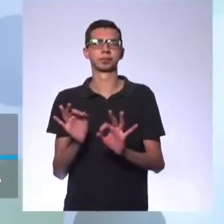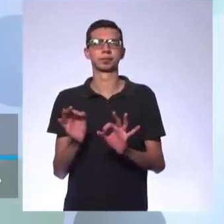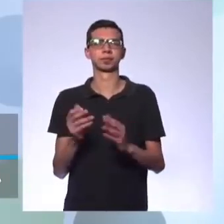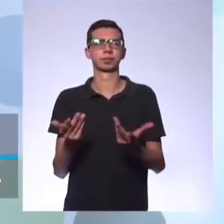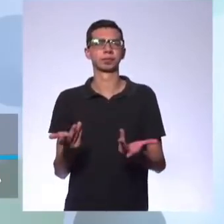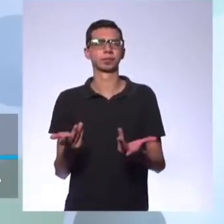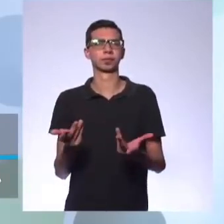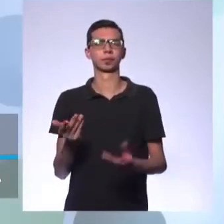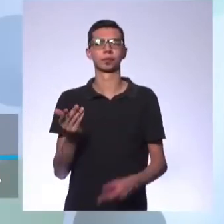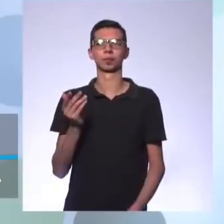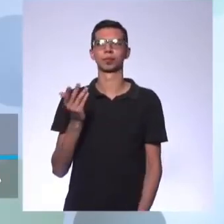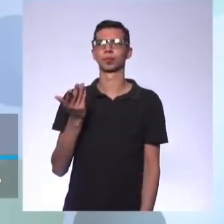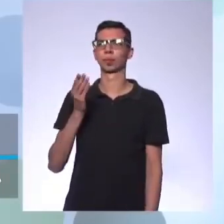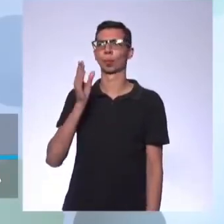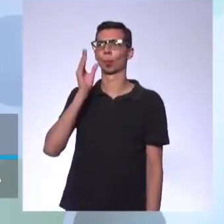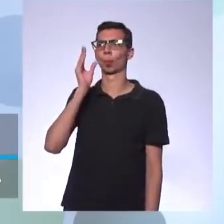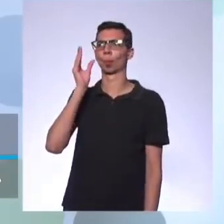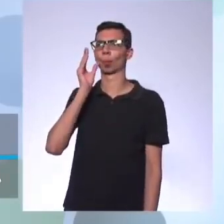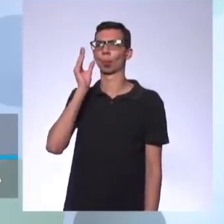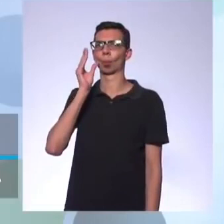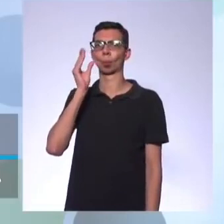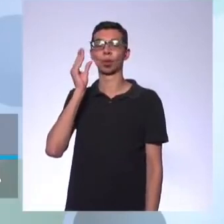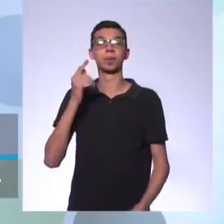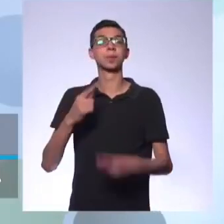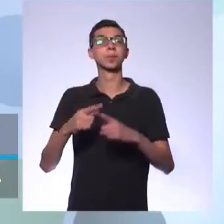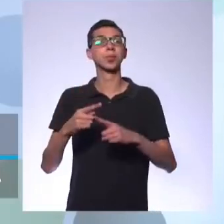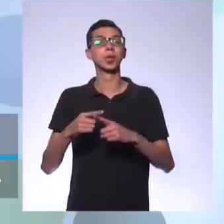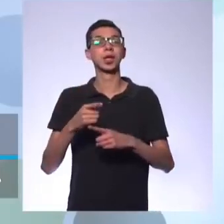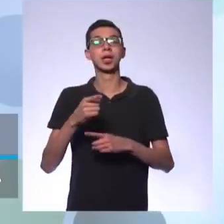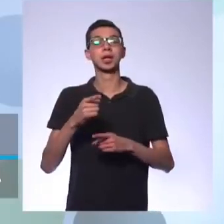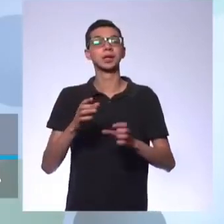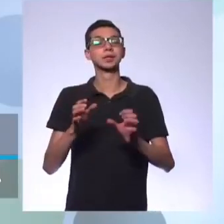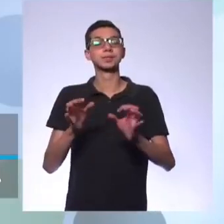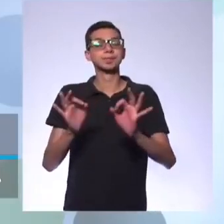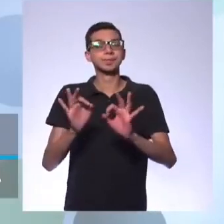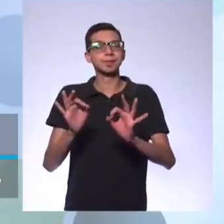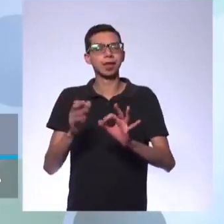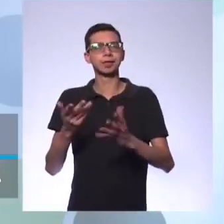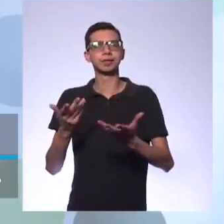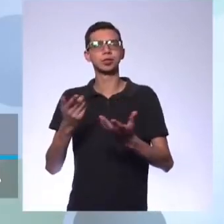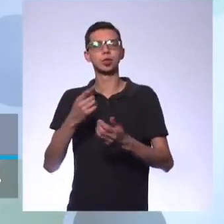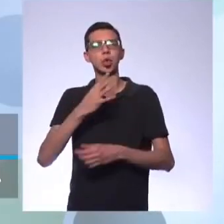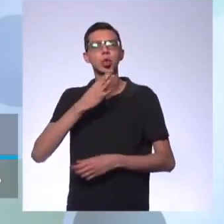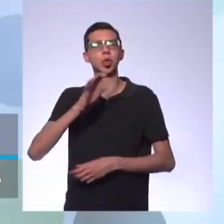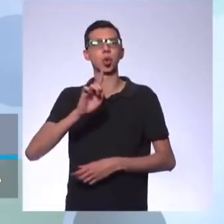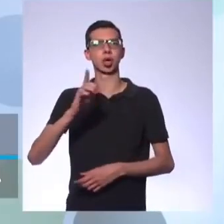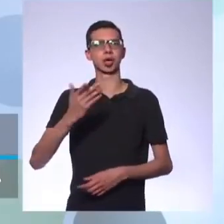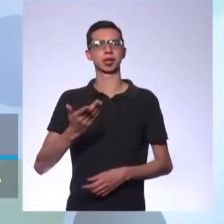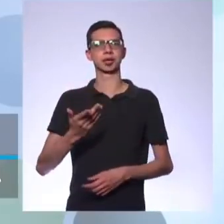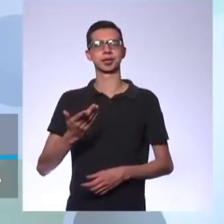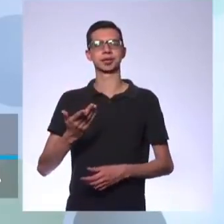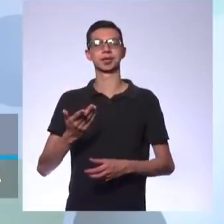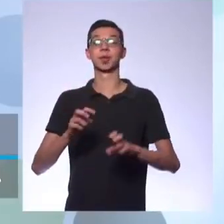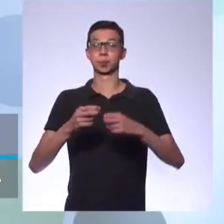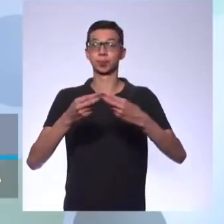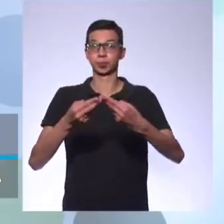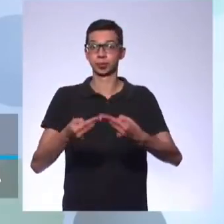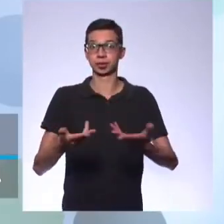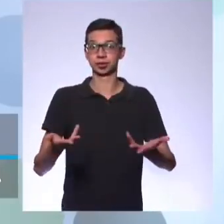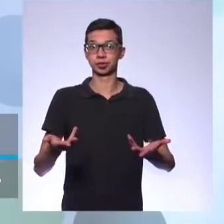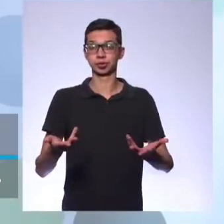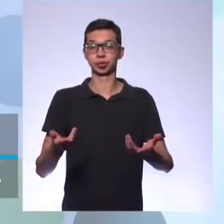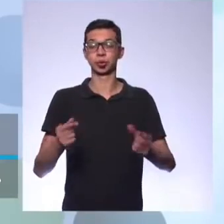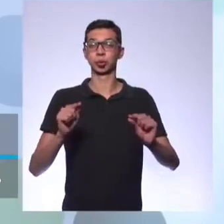essa linguagem. Não entrou neste mundo da linguagem da escultura, da arte. Ou seja, é desses mundos que o rap está falando. Dos